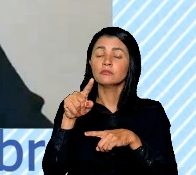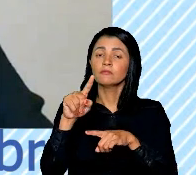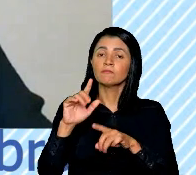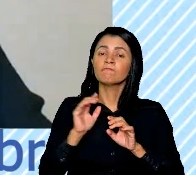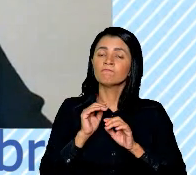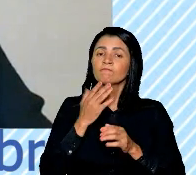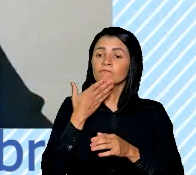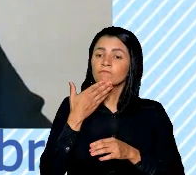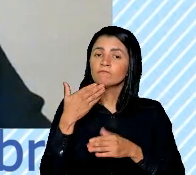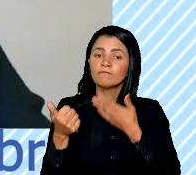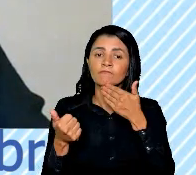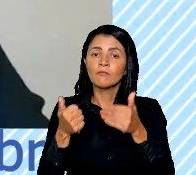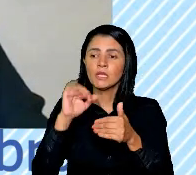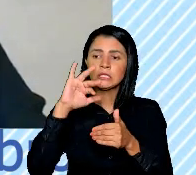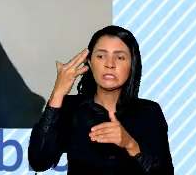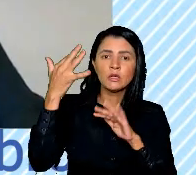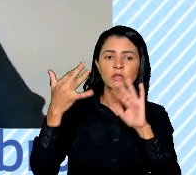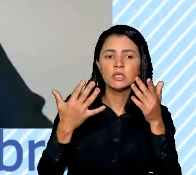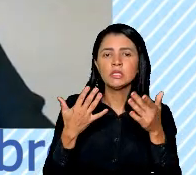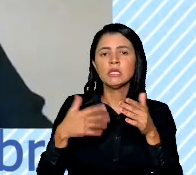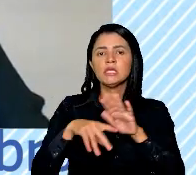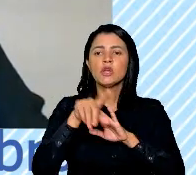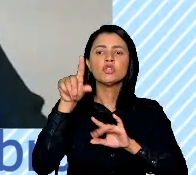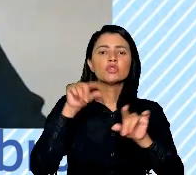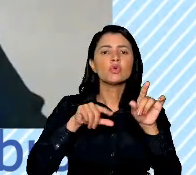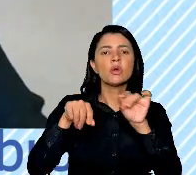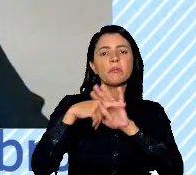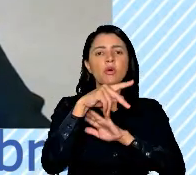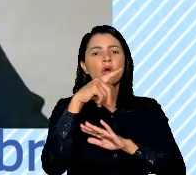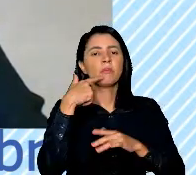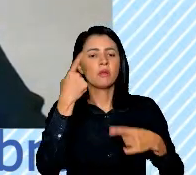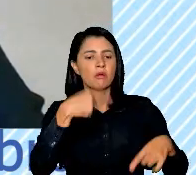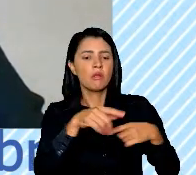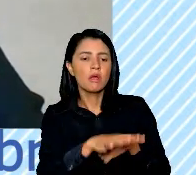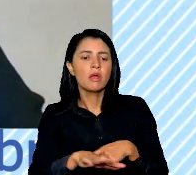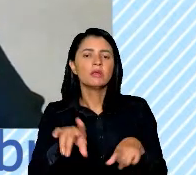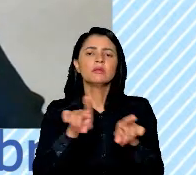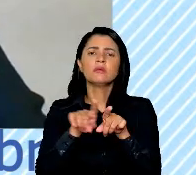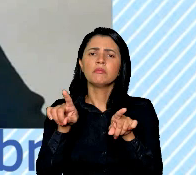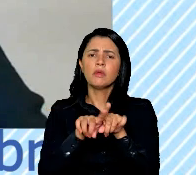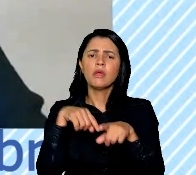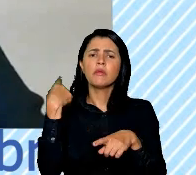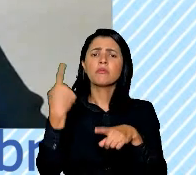ou virá a enriquecer as decisões das escolhas públicas, mas também porque